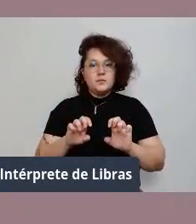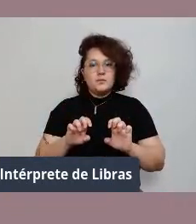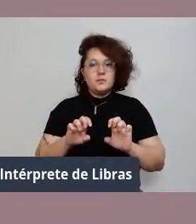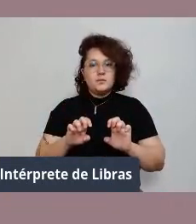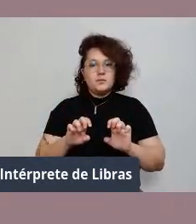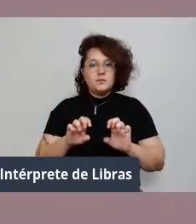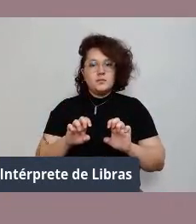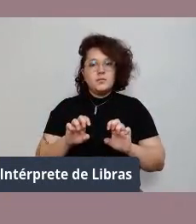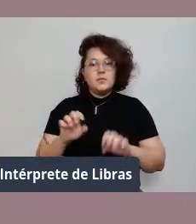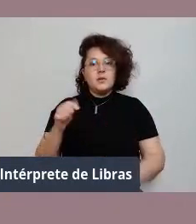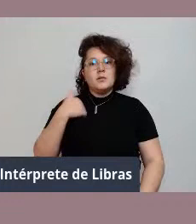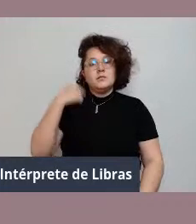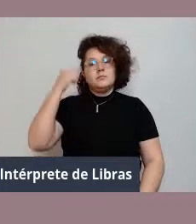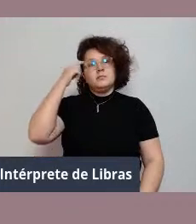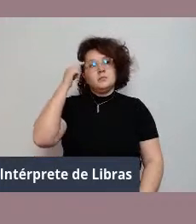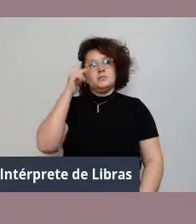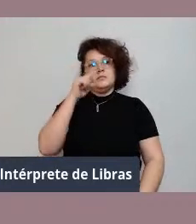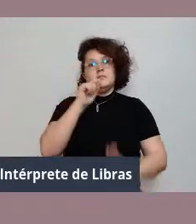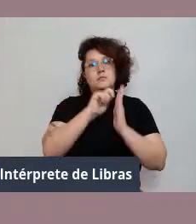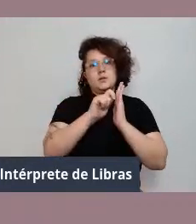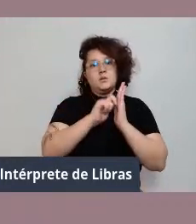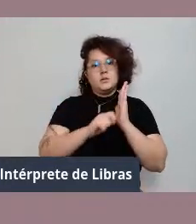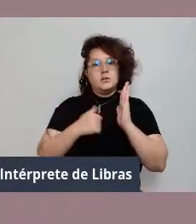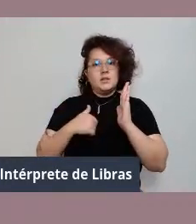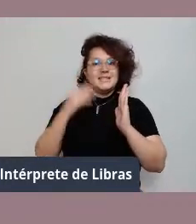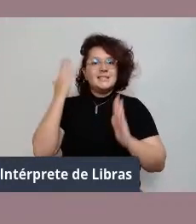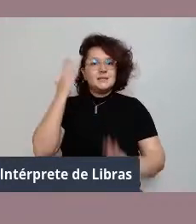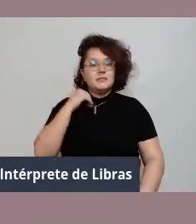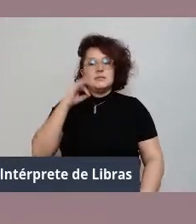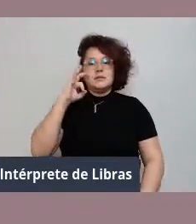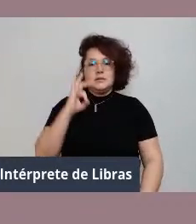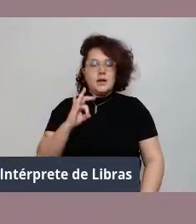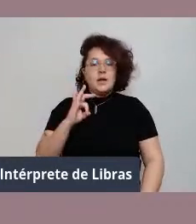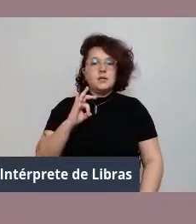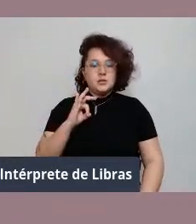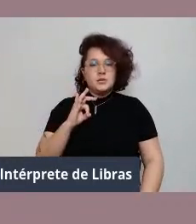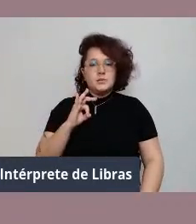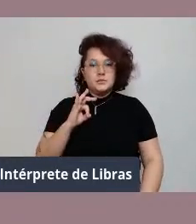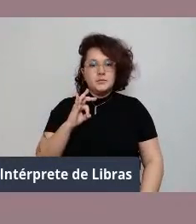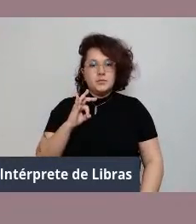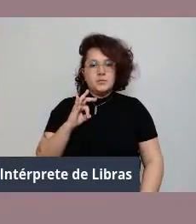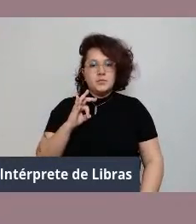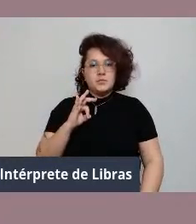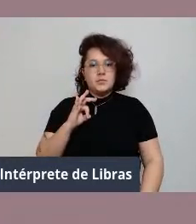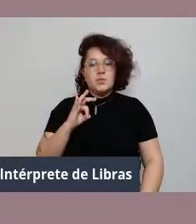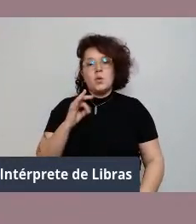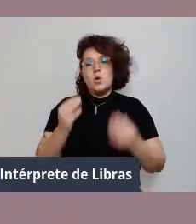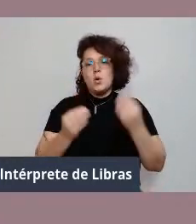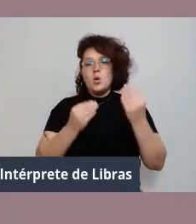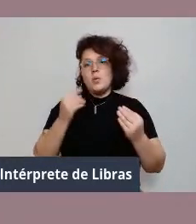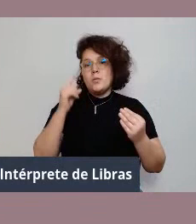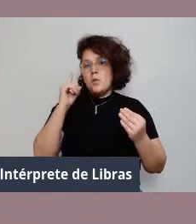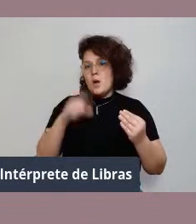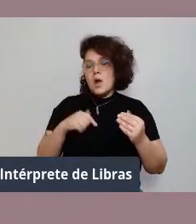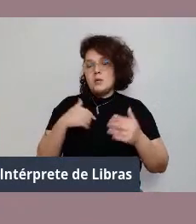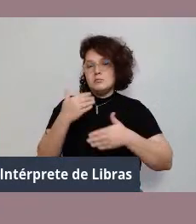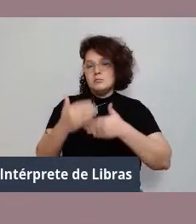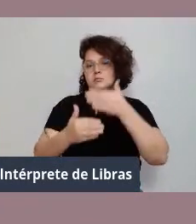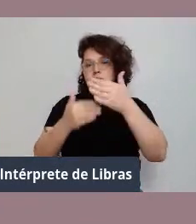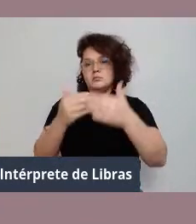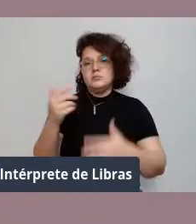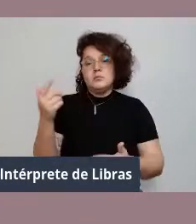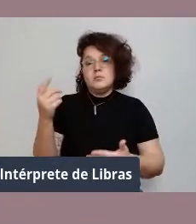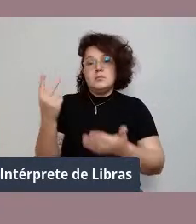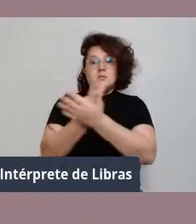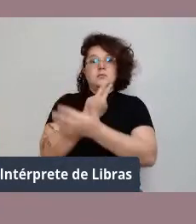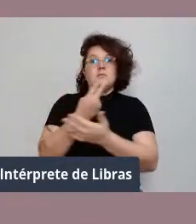depois de ver os manuscritos, realmente a gente entende muito do que resultou o